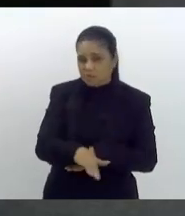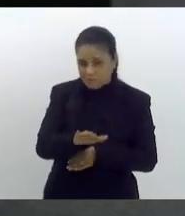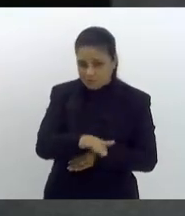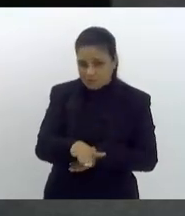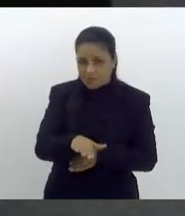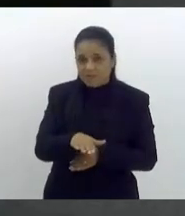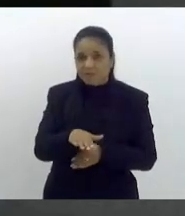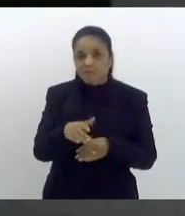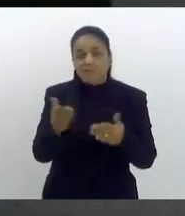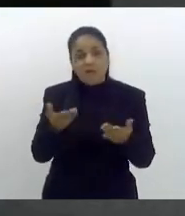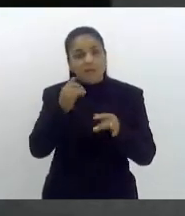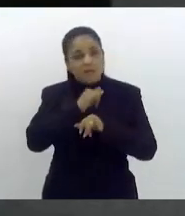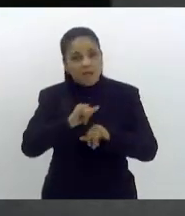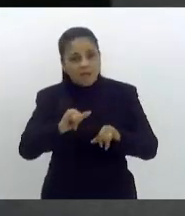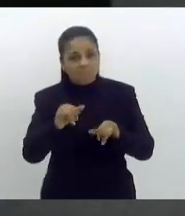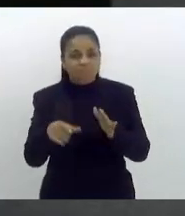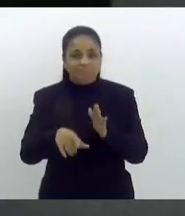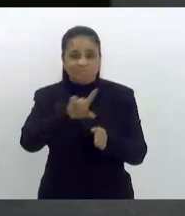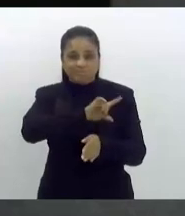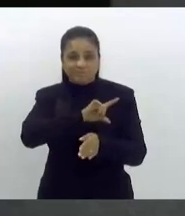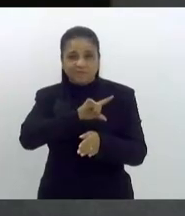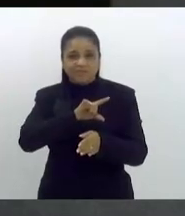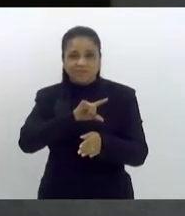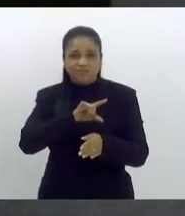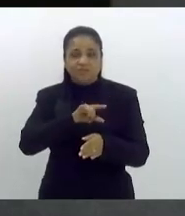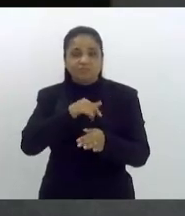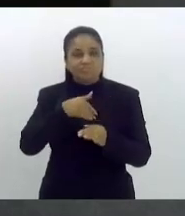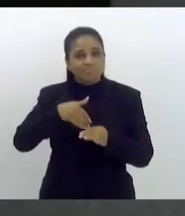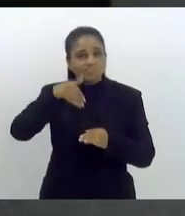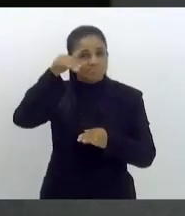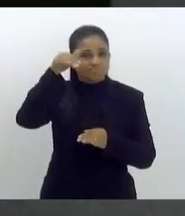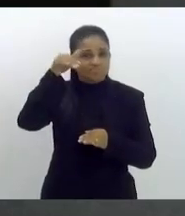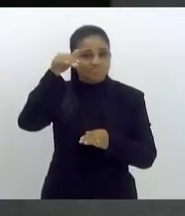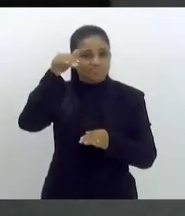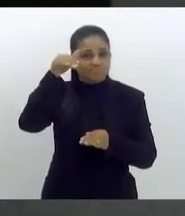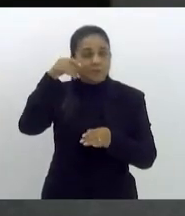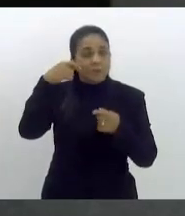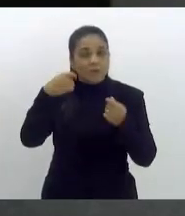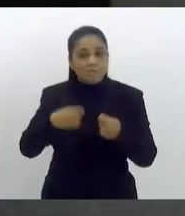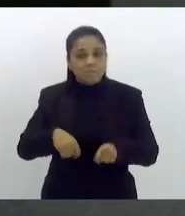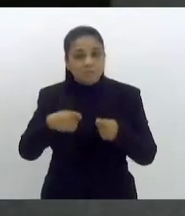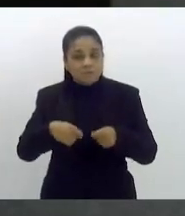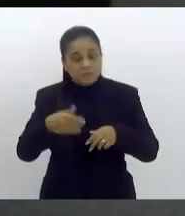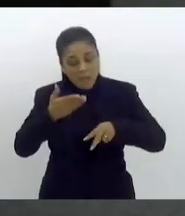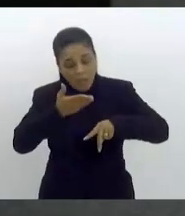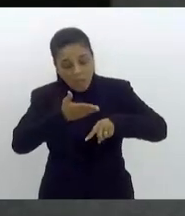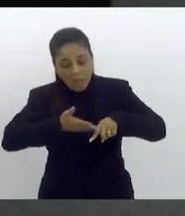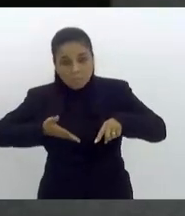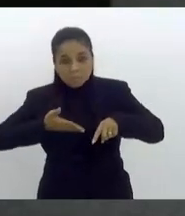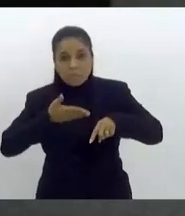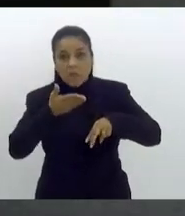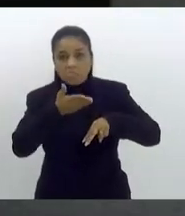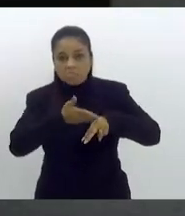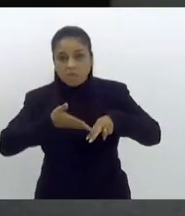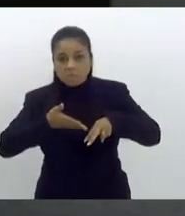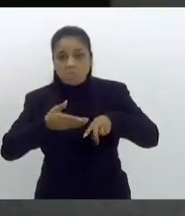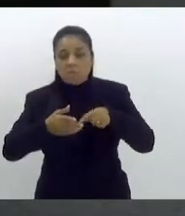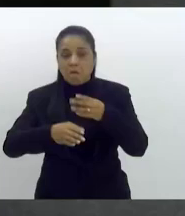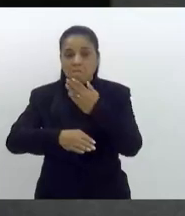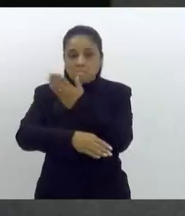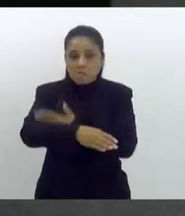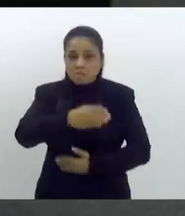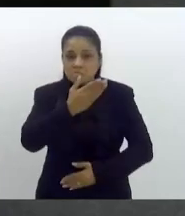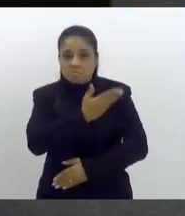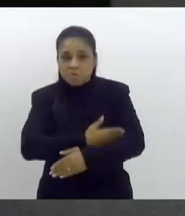como foi falado aqui chegam antes da idade adulta uma situação de necessidade de amputação de membros porque são